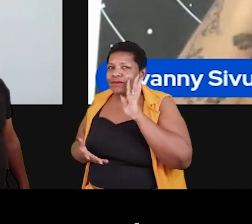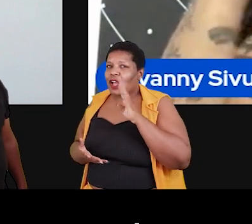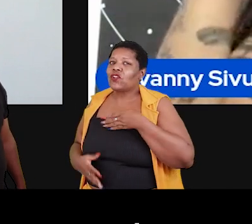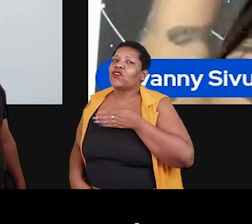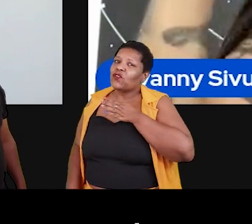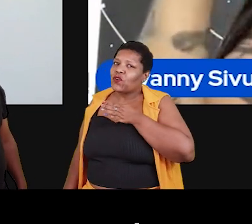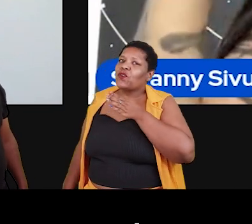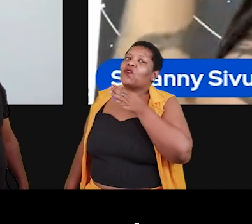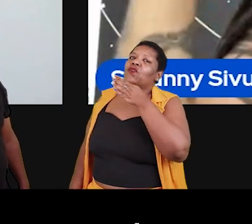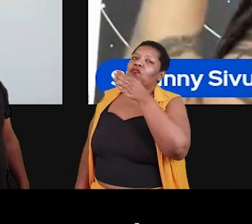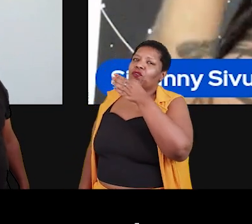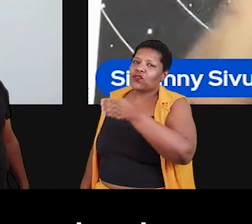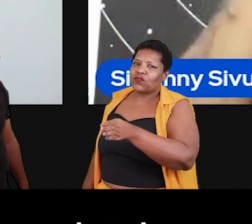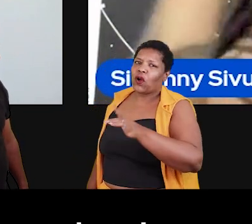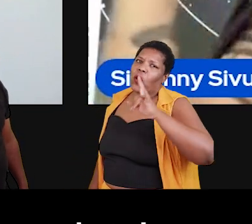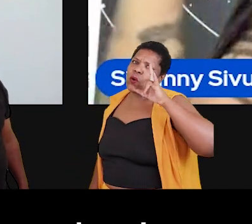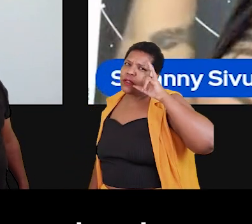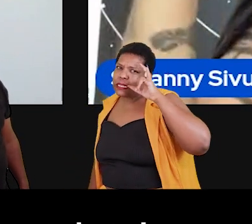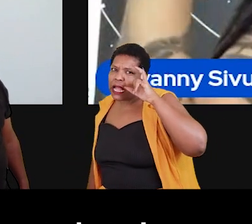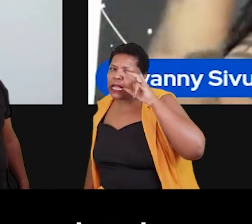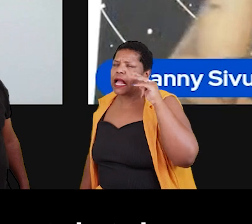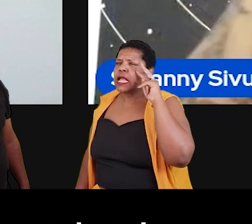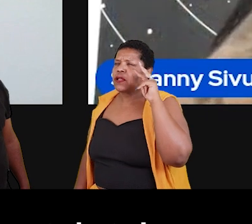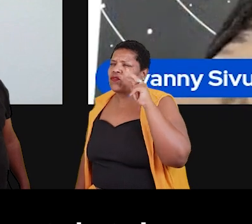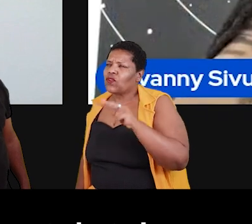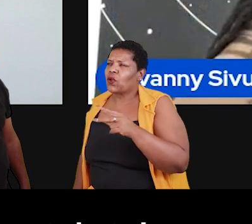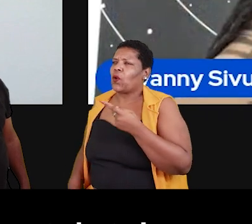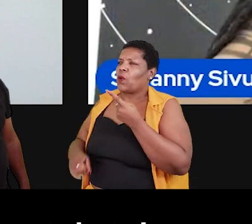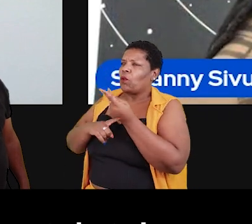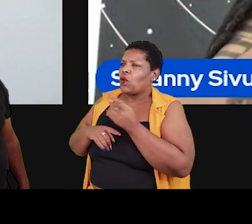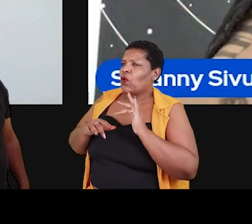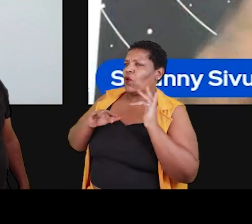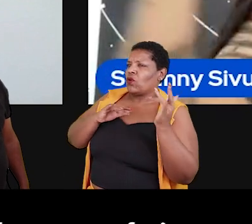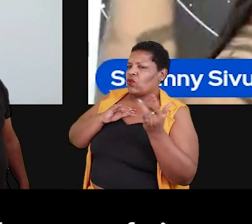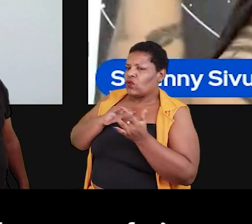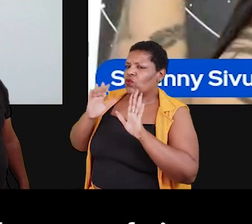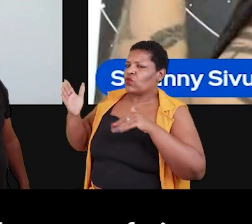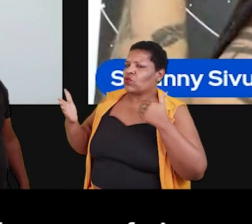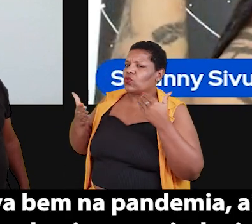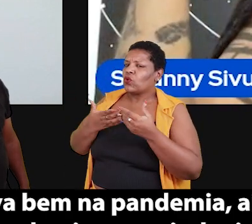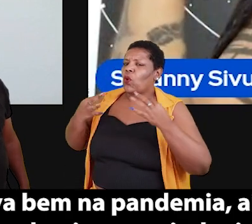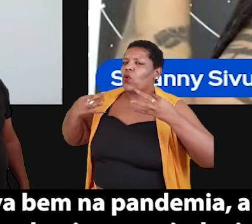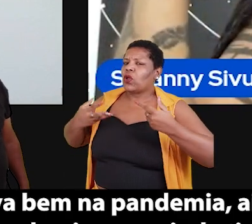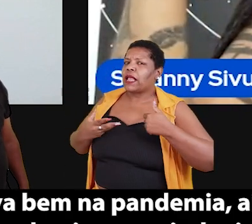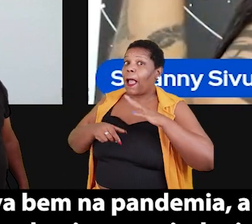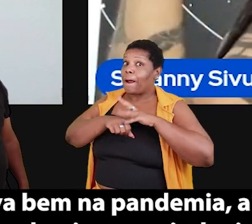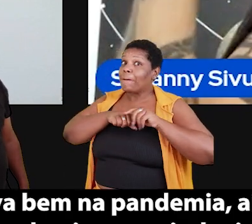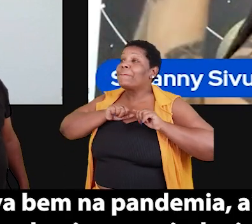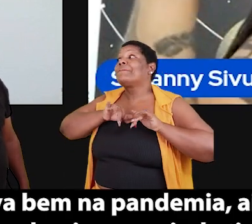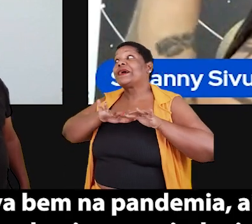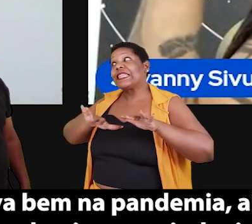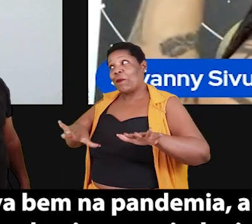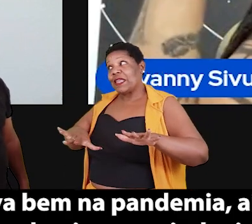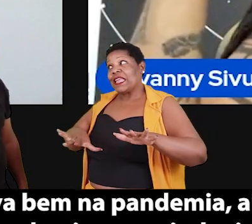foram me caçar no Instagram e ver todo, todo tudo que eu fazia, né? A gente estava bem na